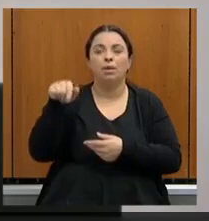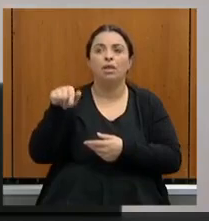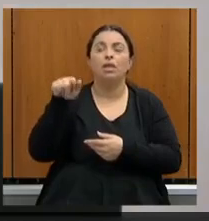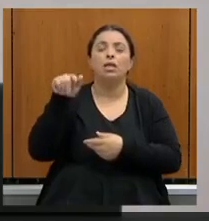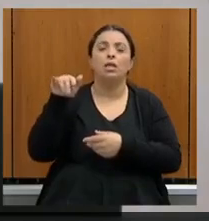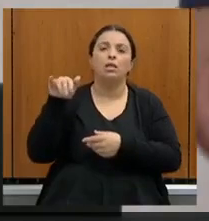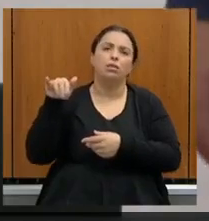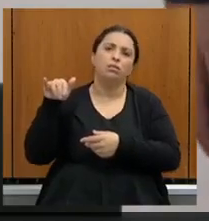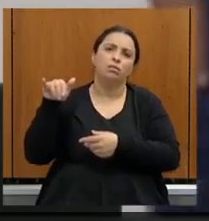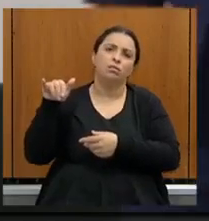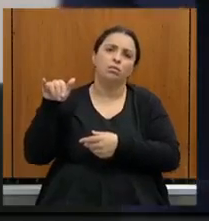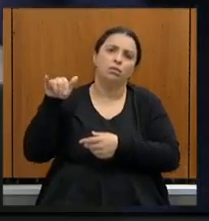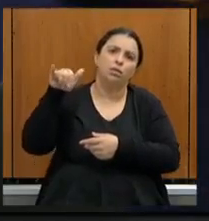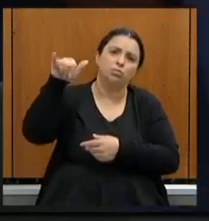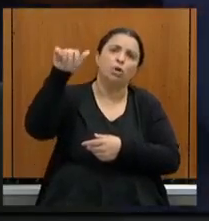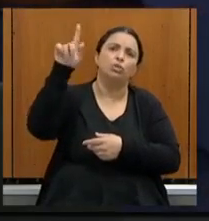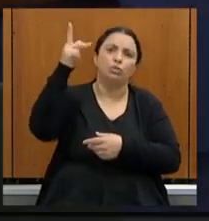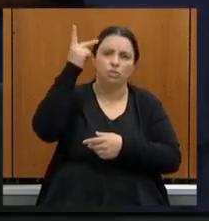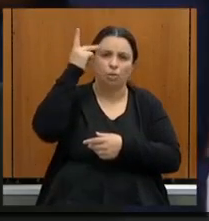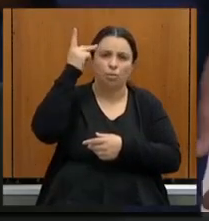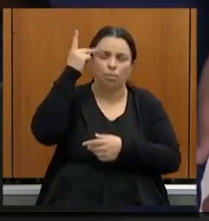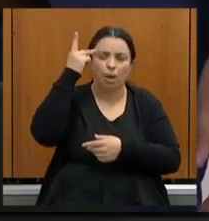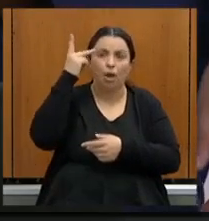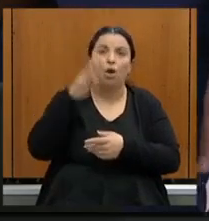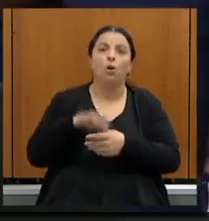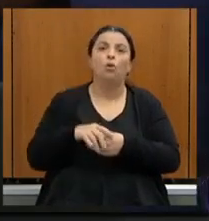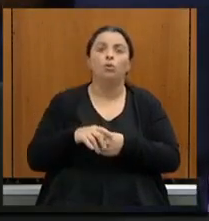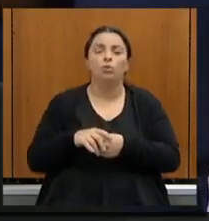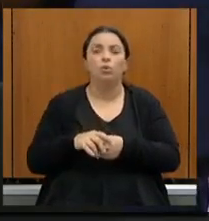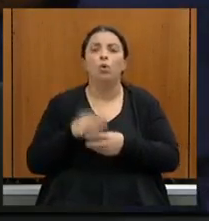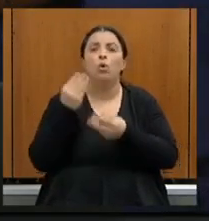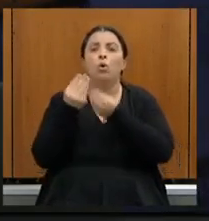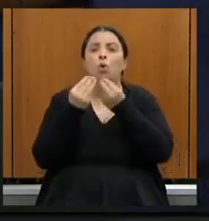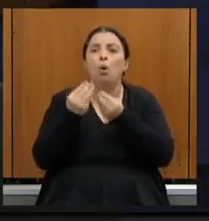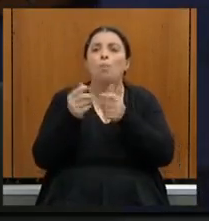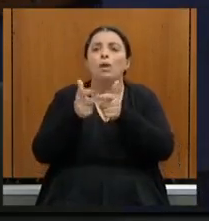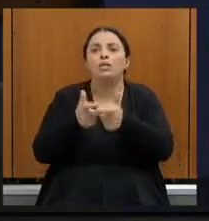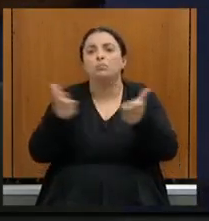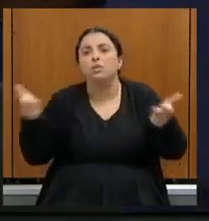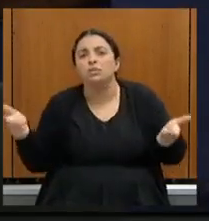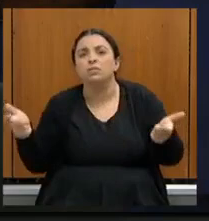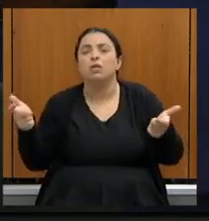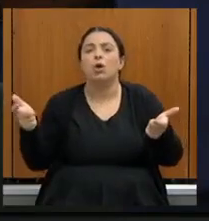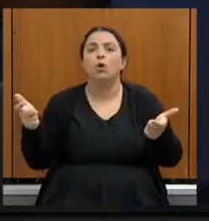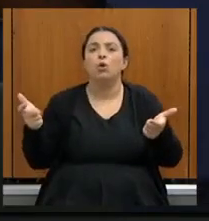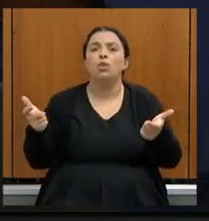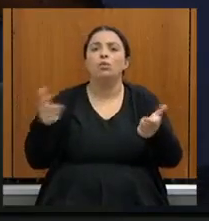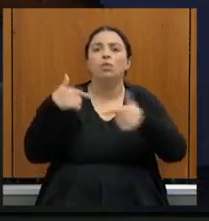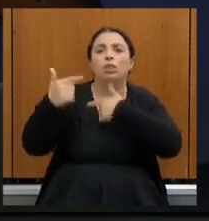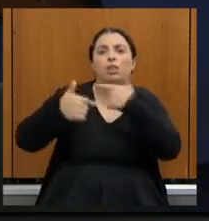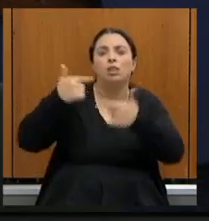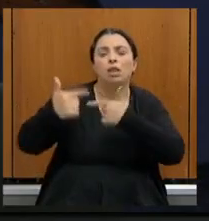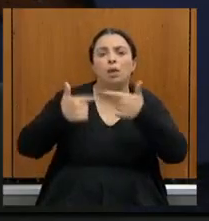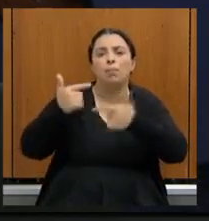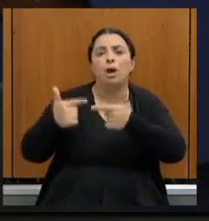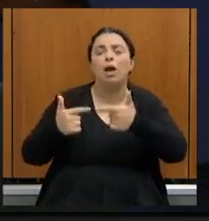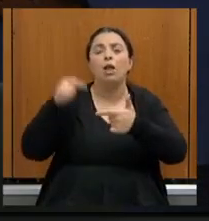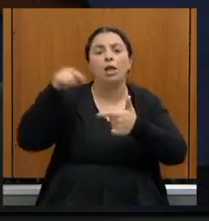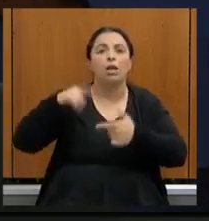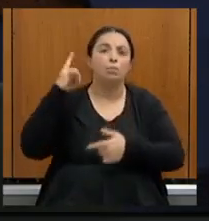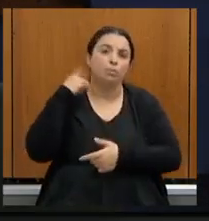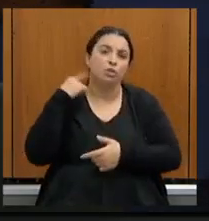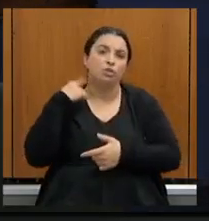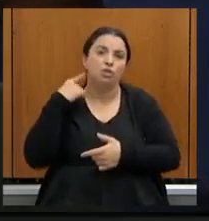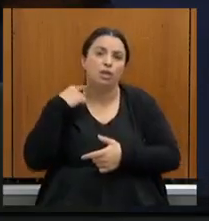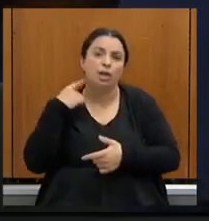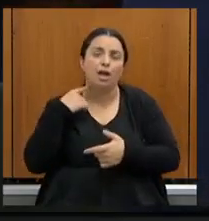de informações sobre o planejamento de expansão da operação regional da empresa Minas Gerais integrando o Estado a